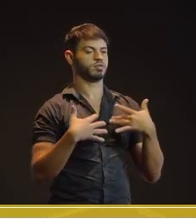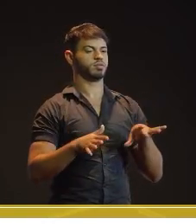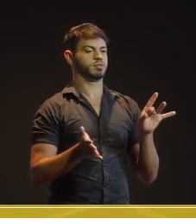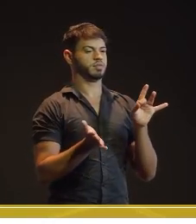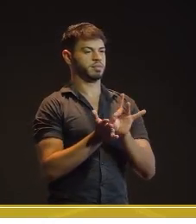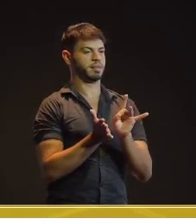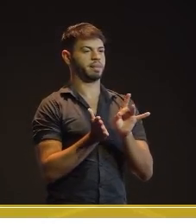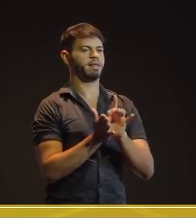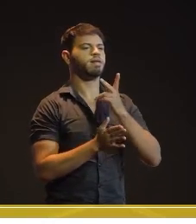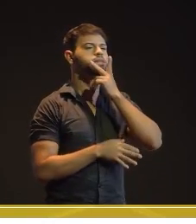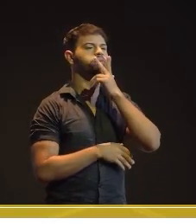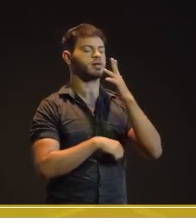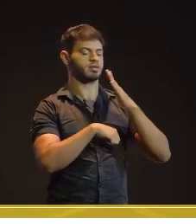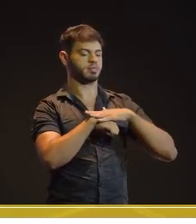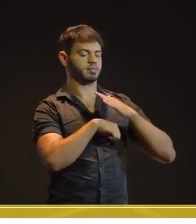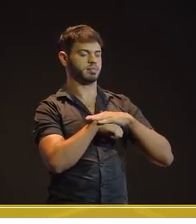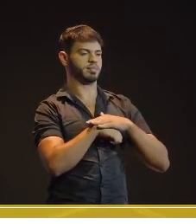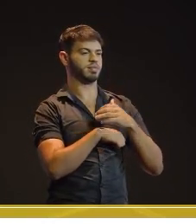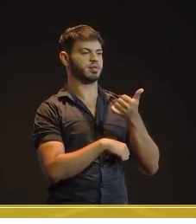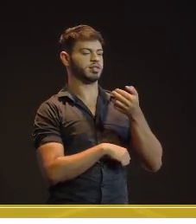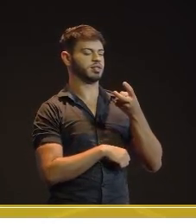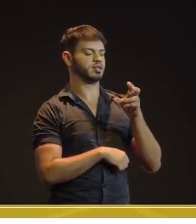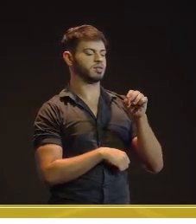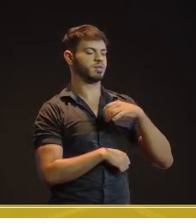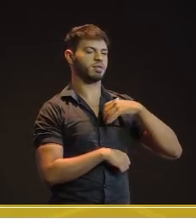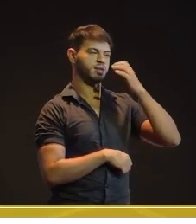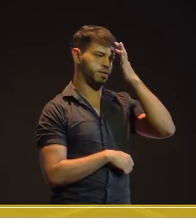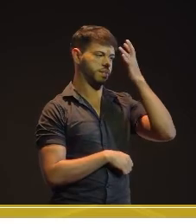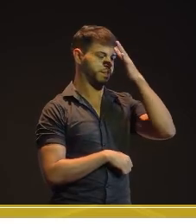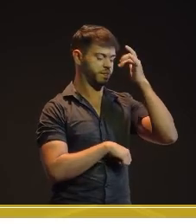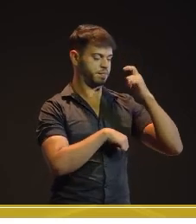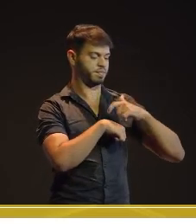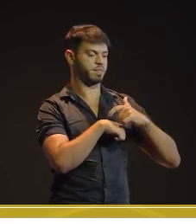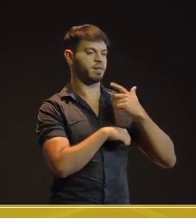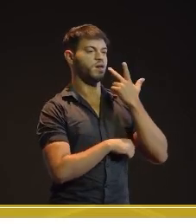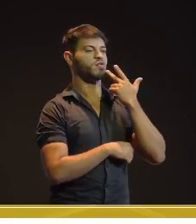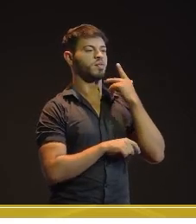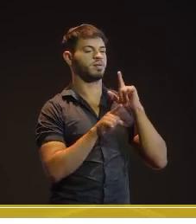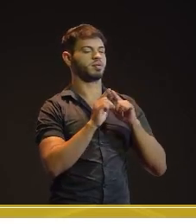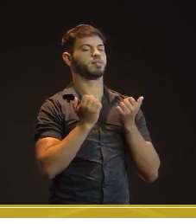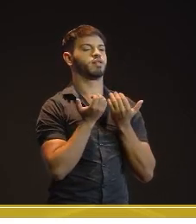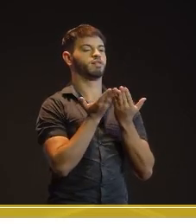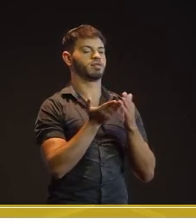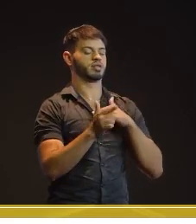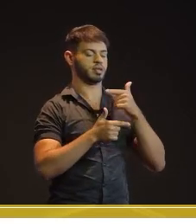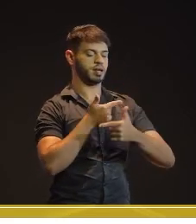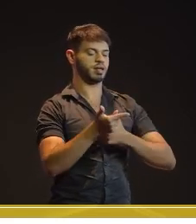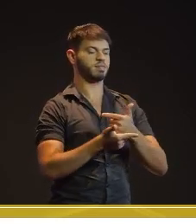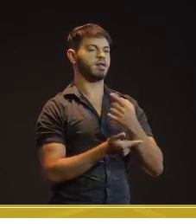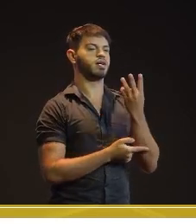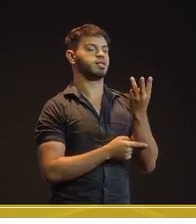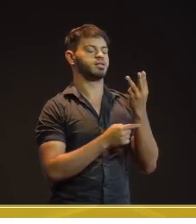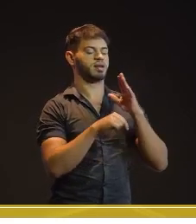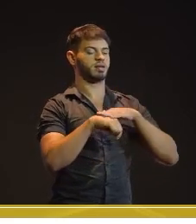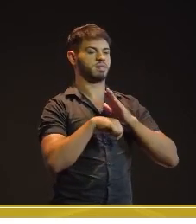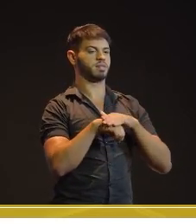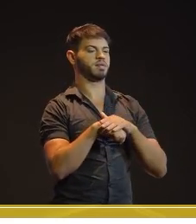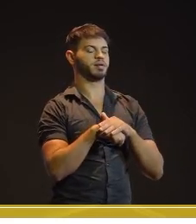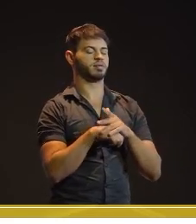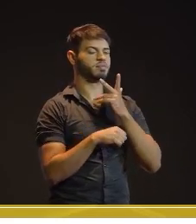O cenário de P50, pensa na curva normal, e o PVSys vai entregar 3 cenários de